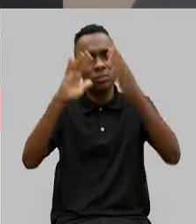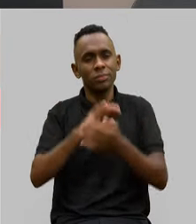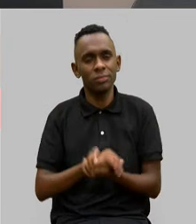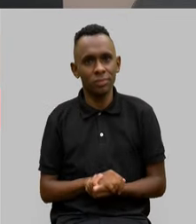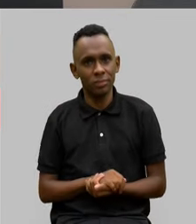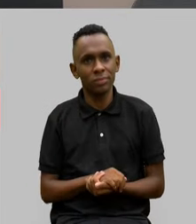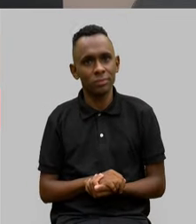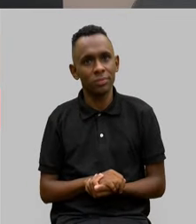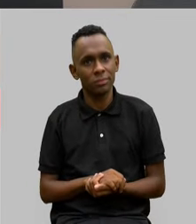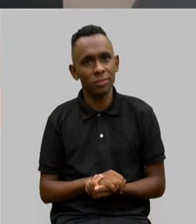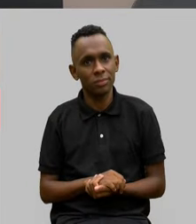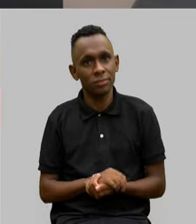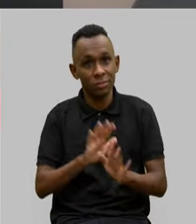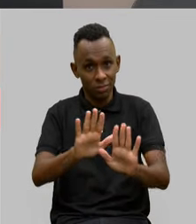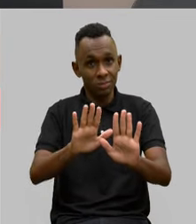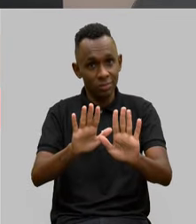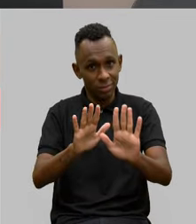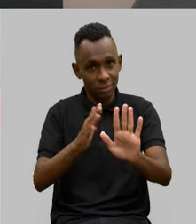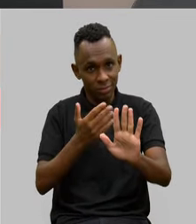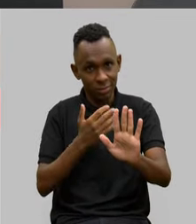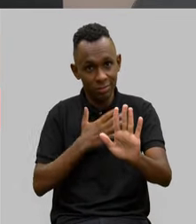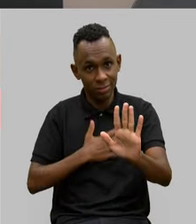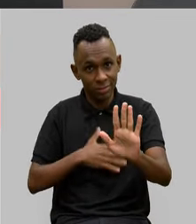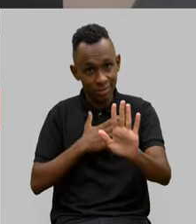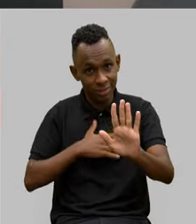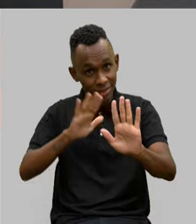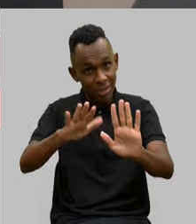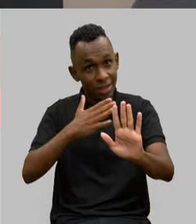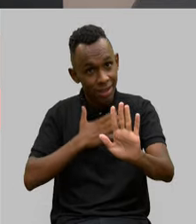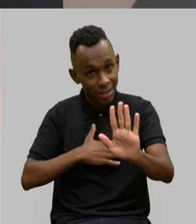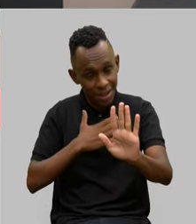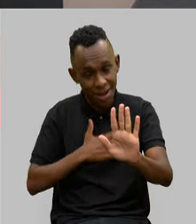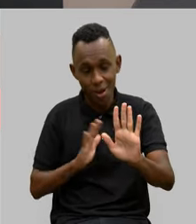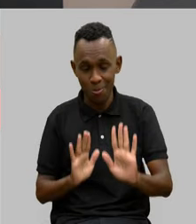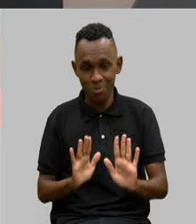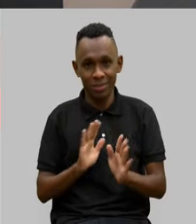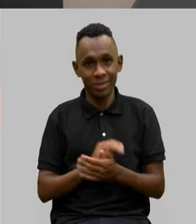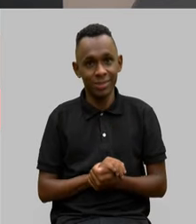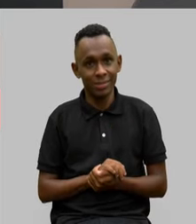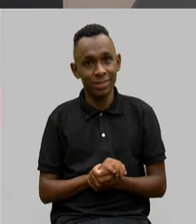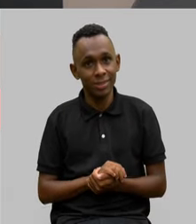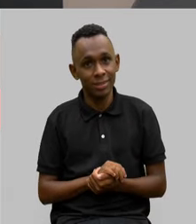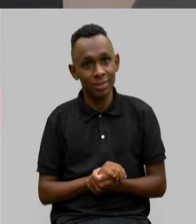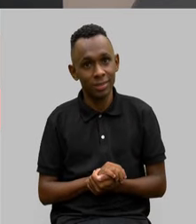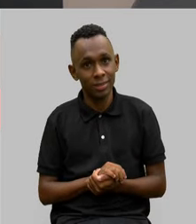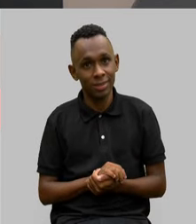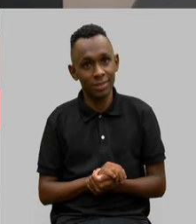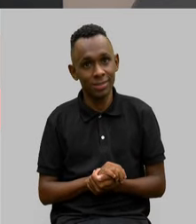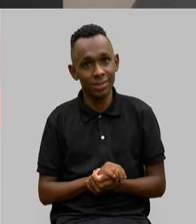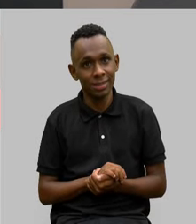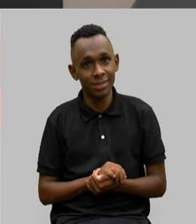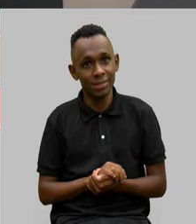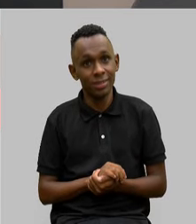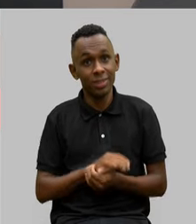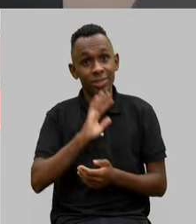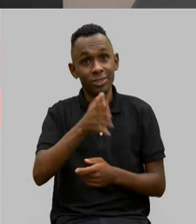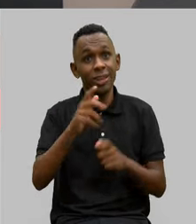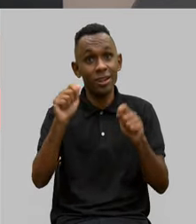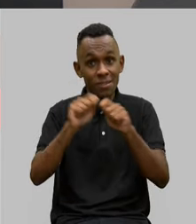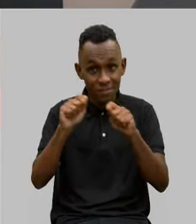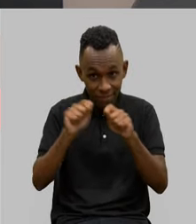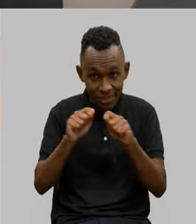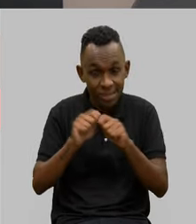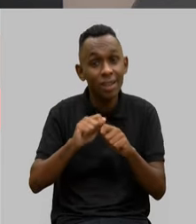álcool não se antecipe como eu disse já fizeram